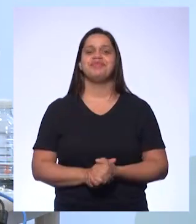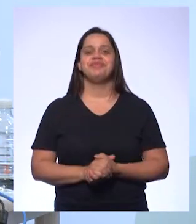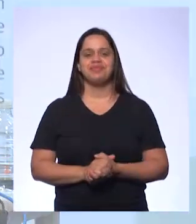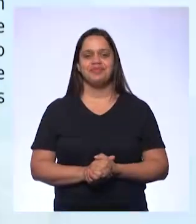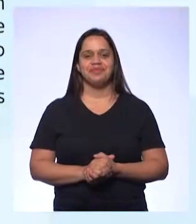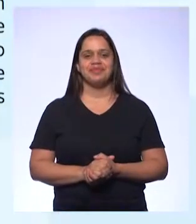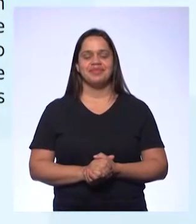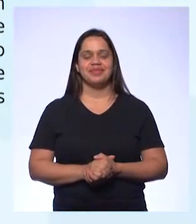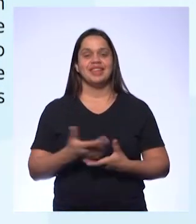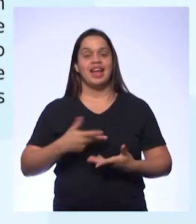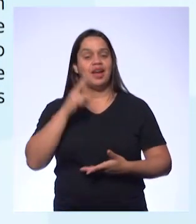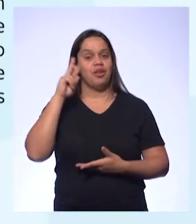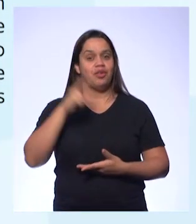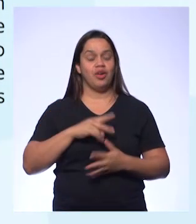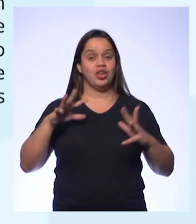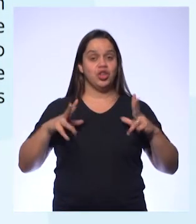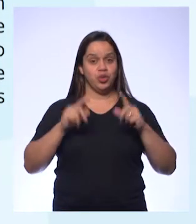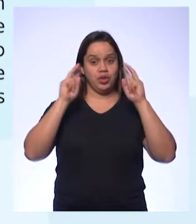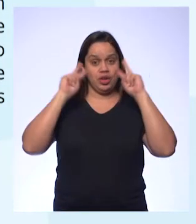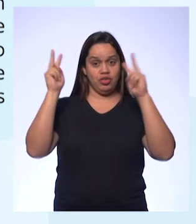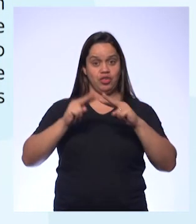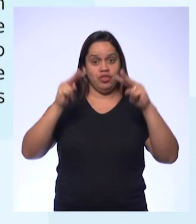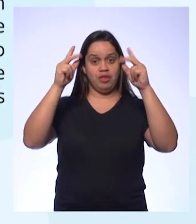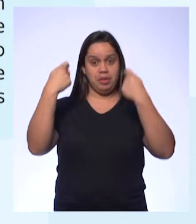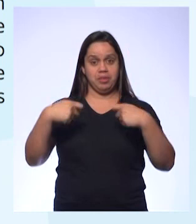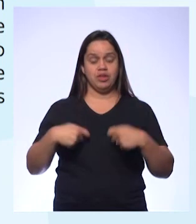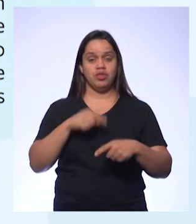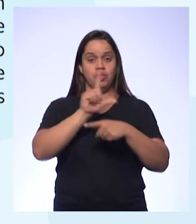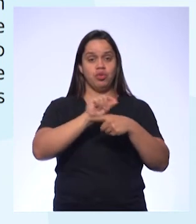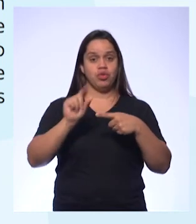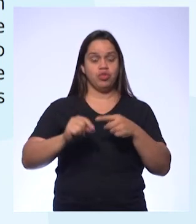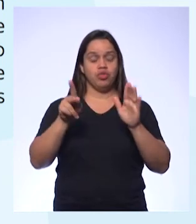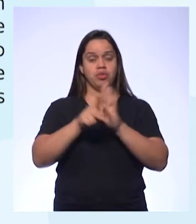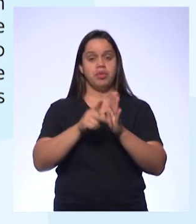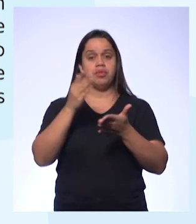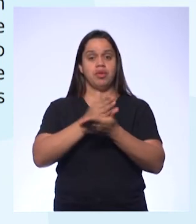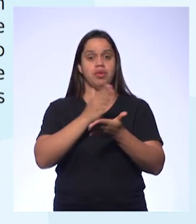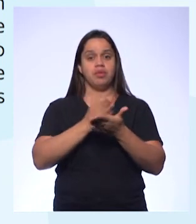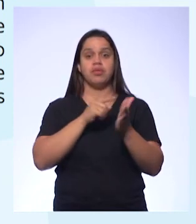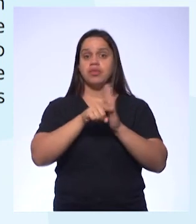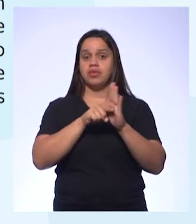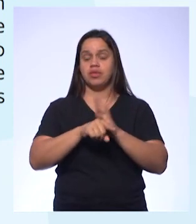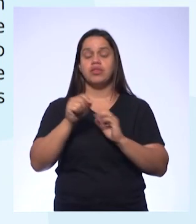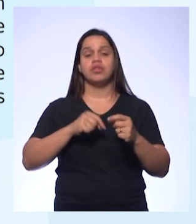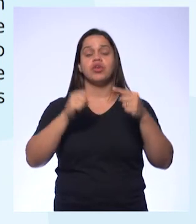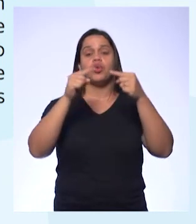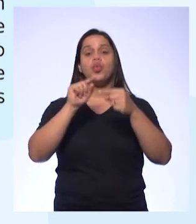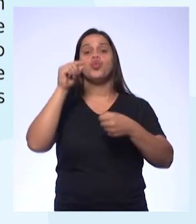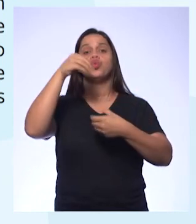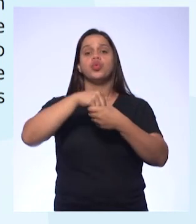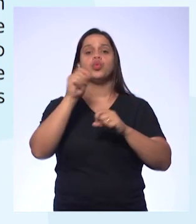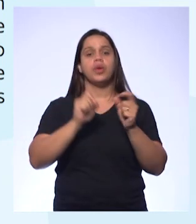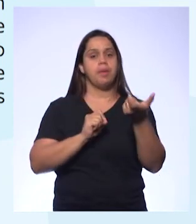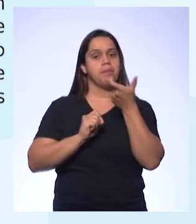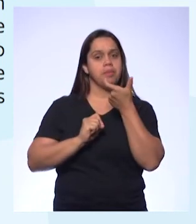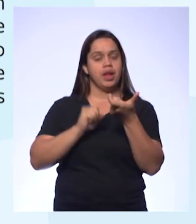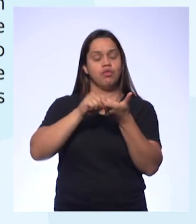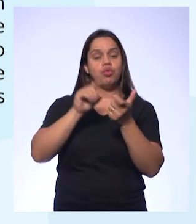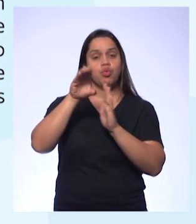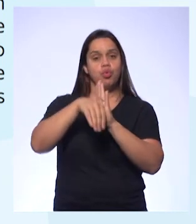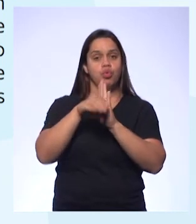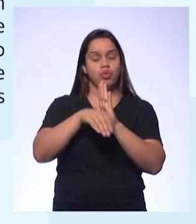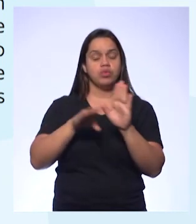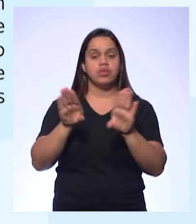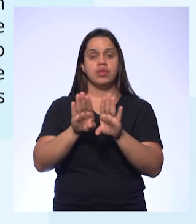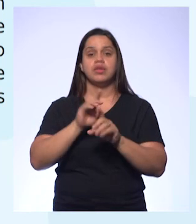Em face dessas necessidades, um artigo de enciclopédia aborda, além da palavra, o próprio conceito